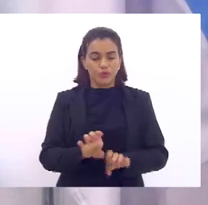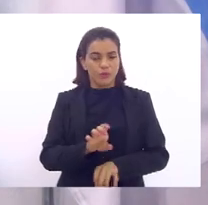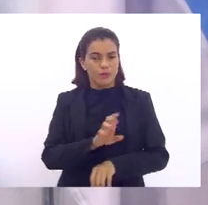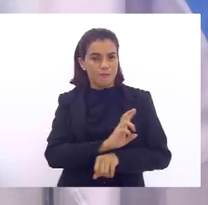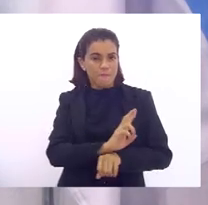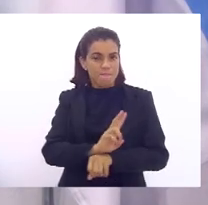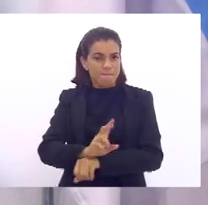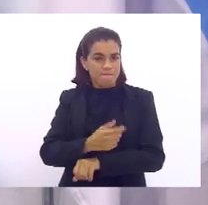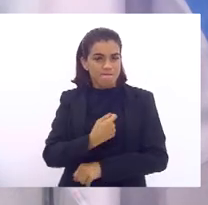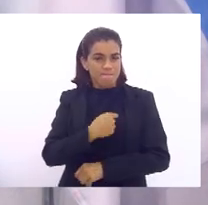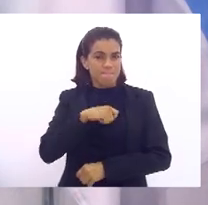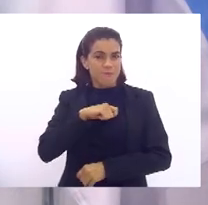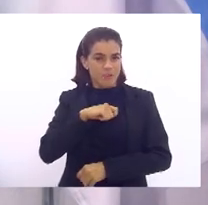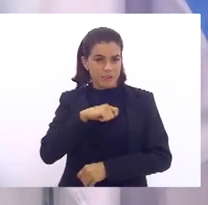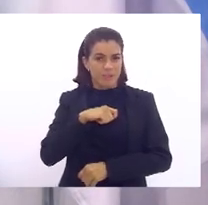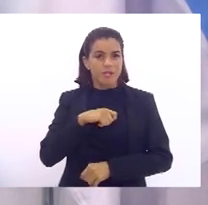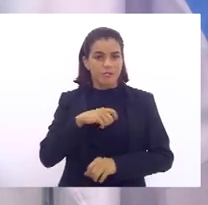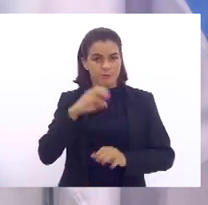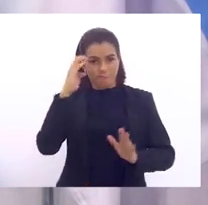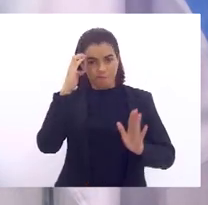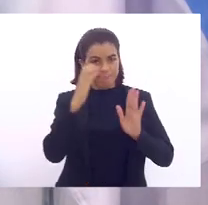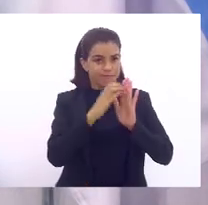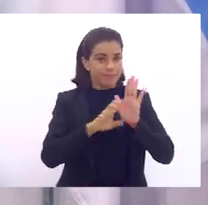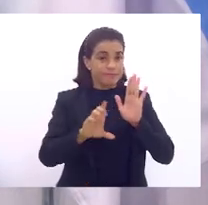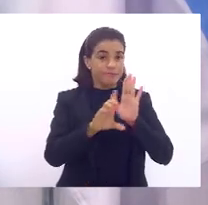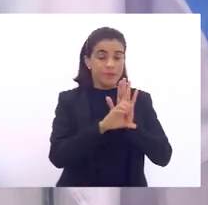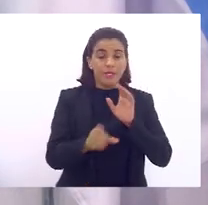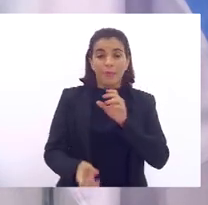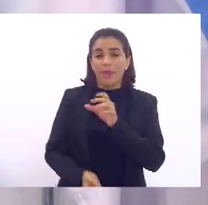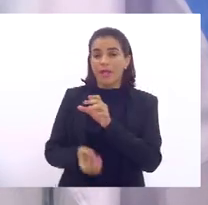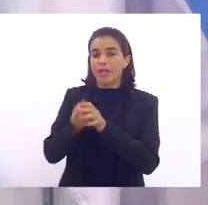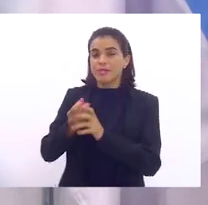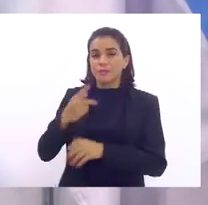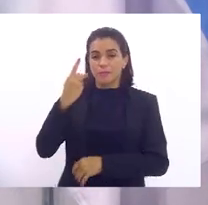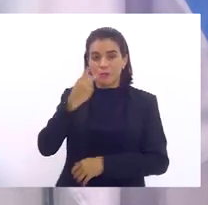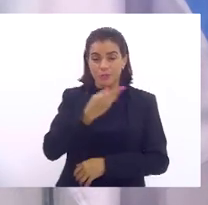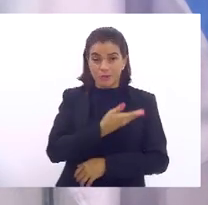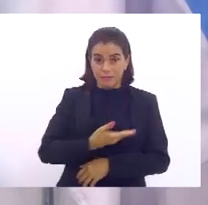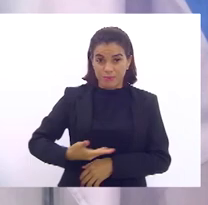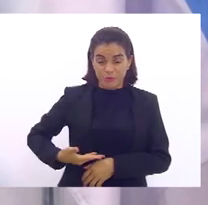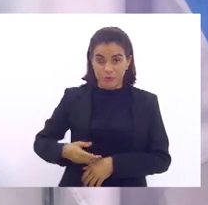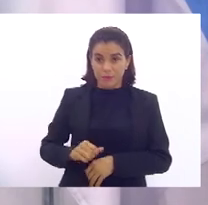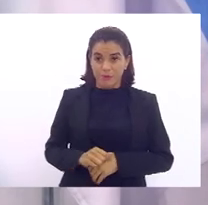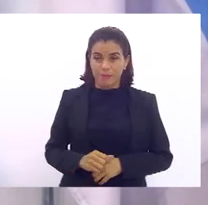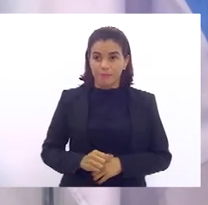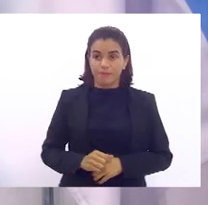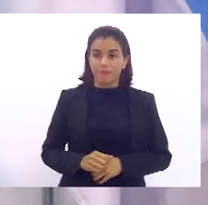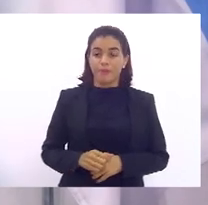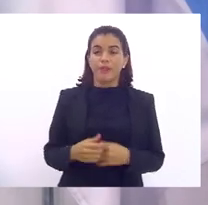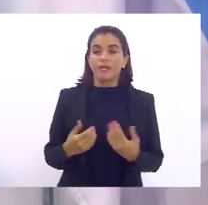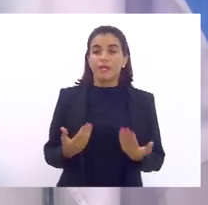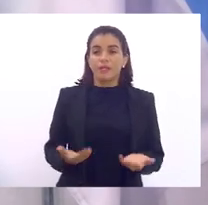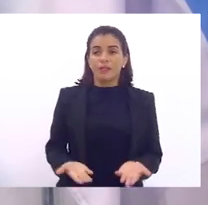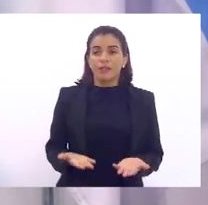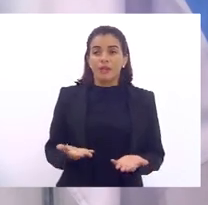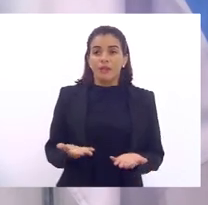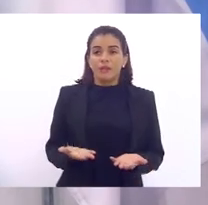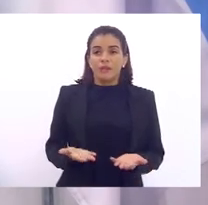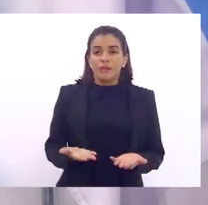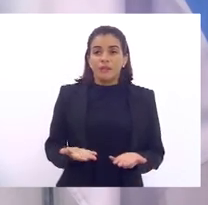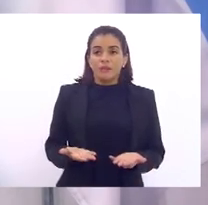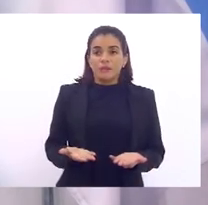Mas também de produção de políticas públicas então sinalizar isso não é não